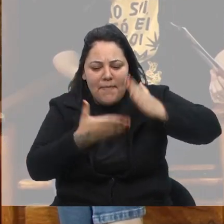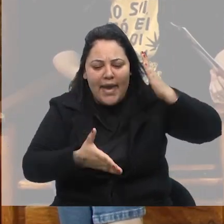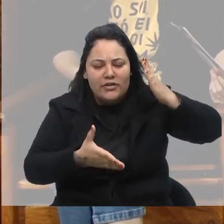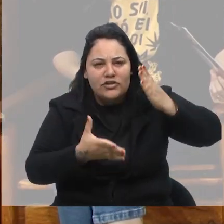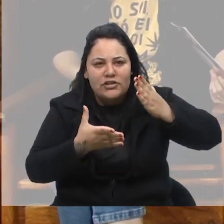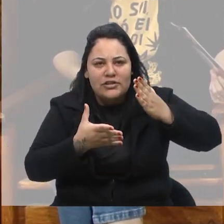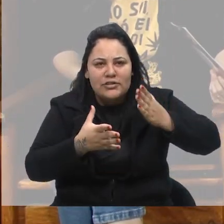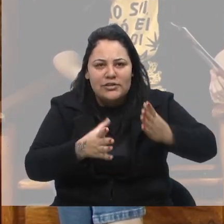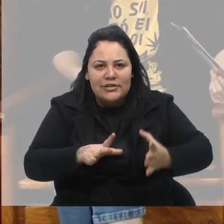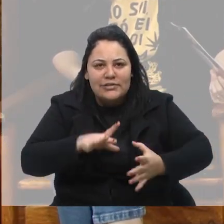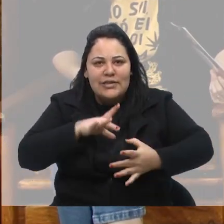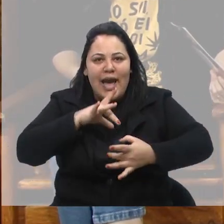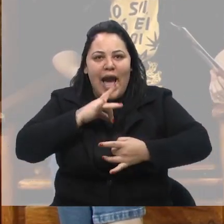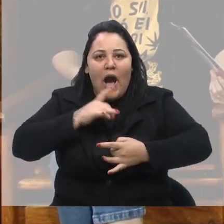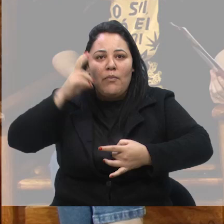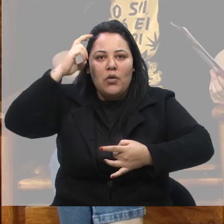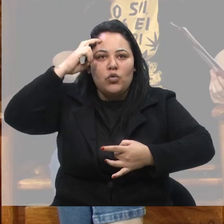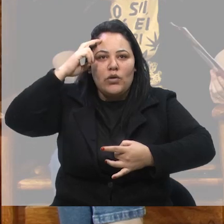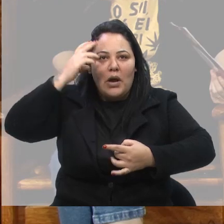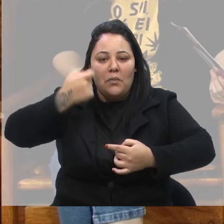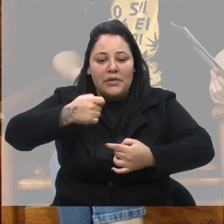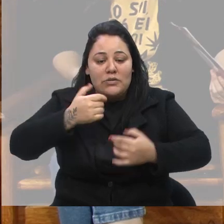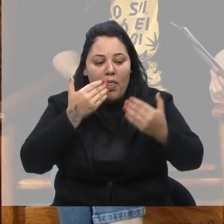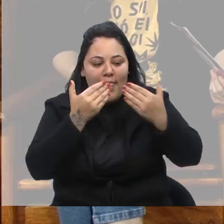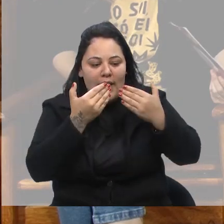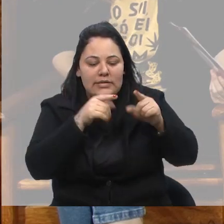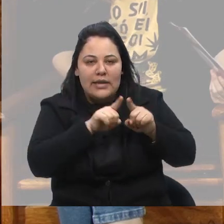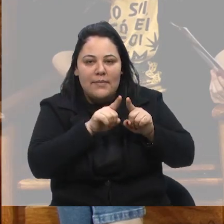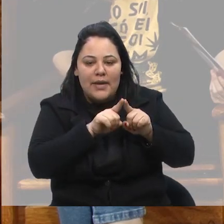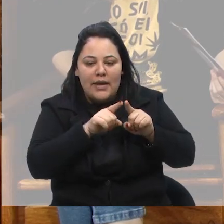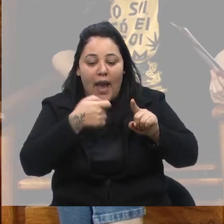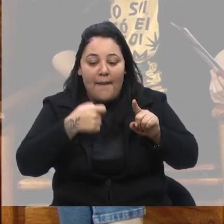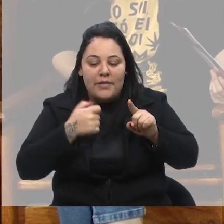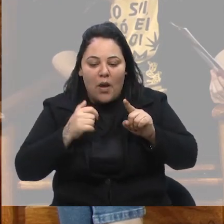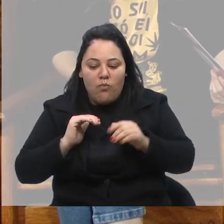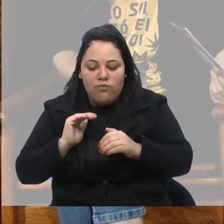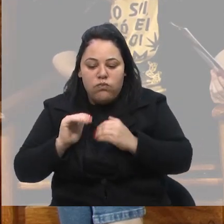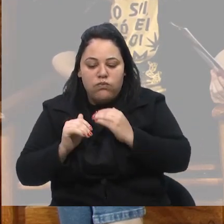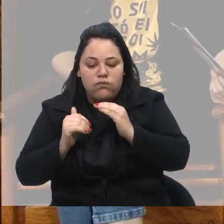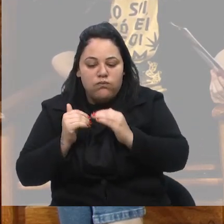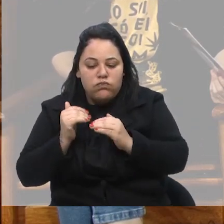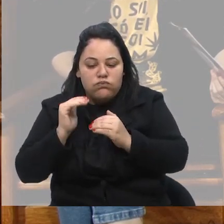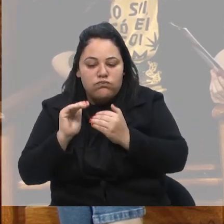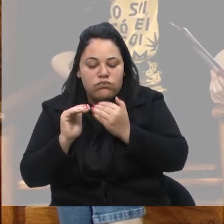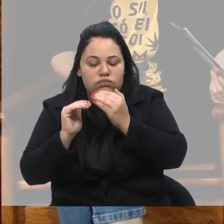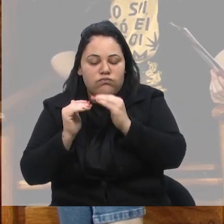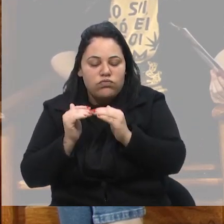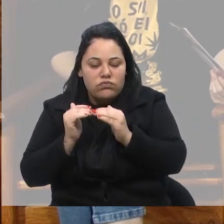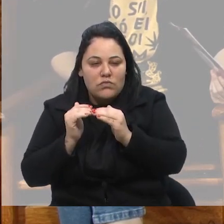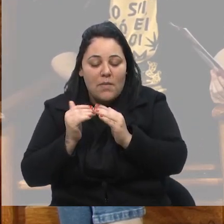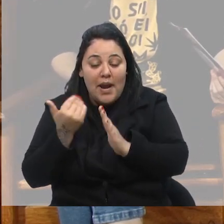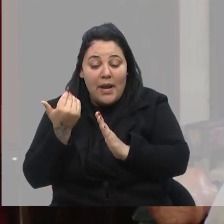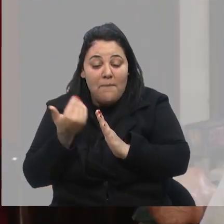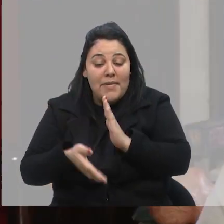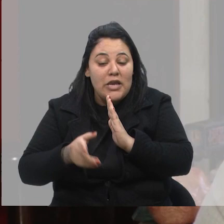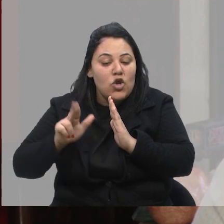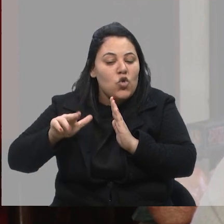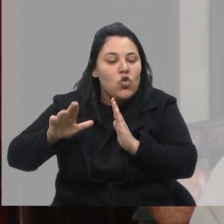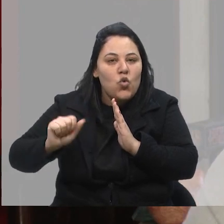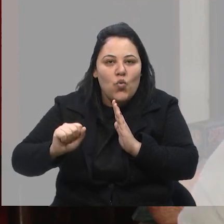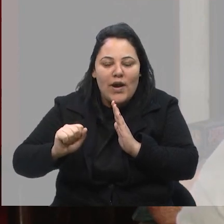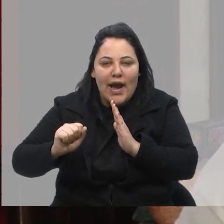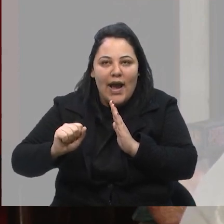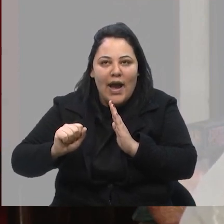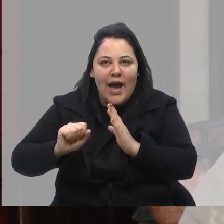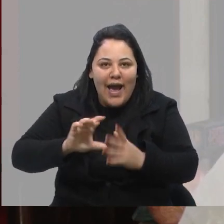a transição que ela avança a passos curtos e cuidadosos para que a gente não perca a essência de ser um